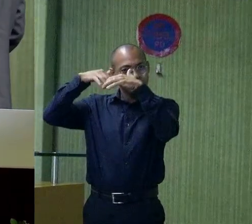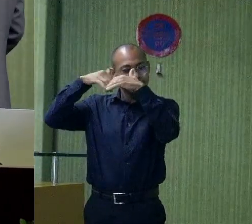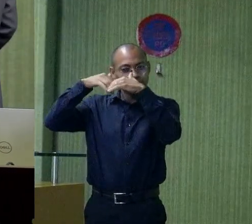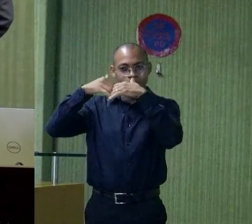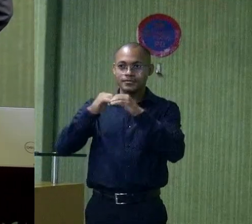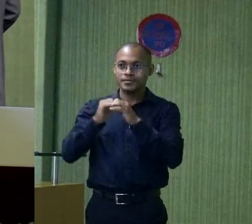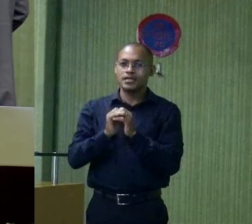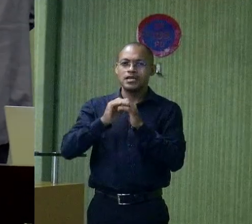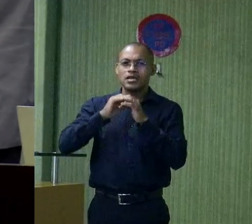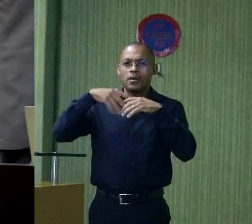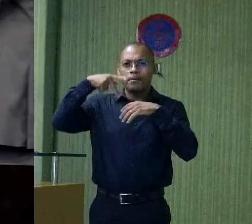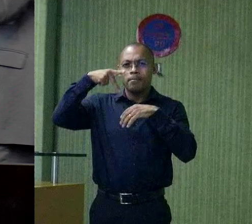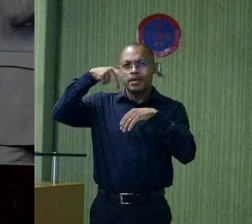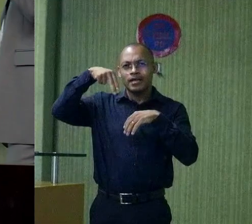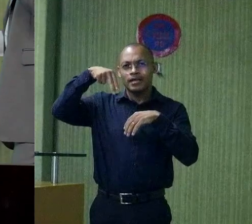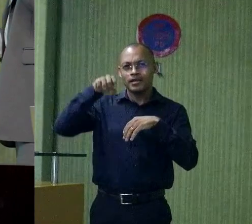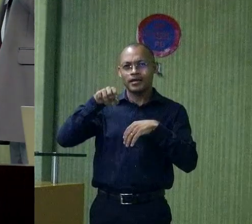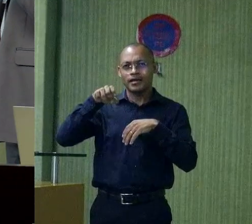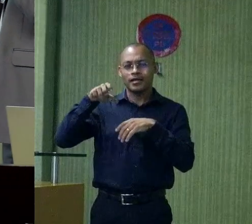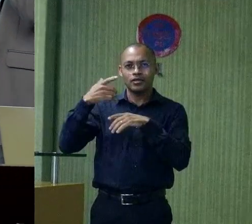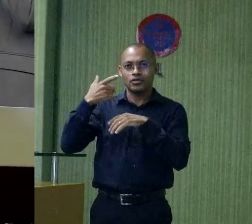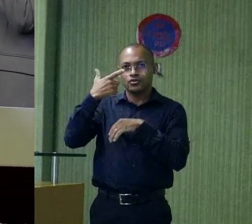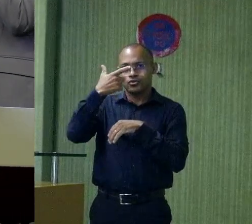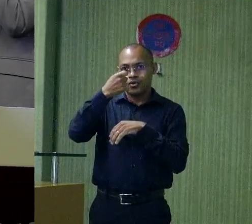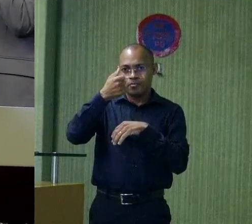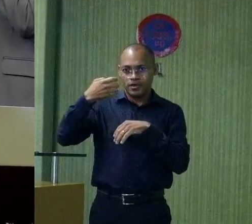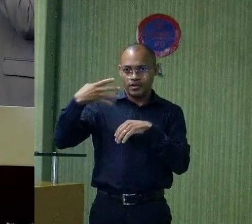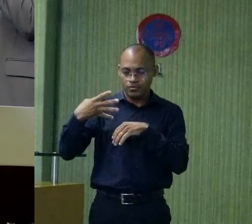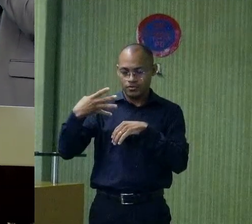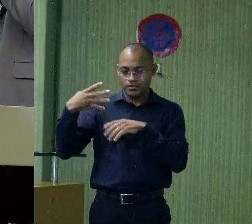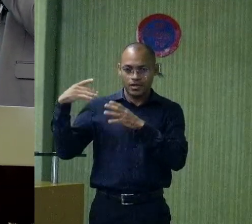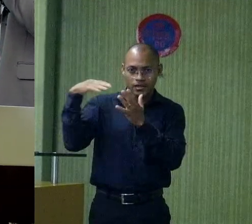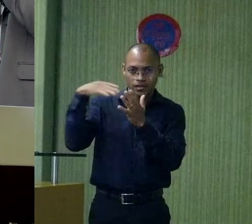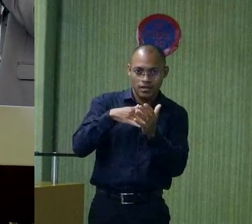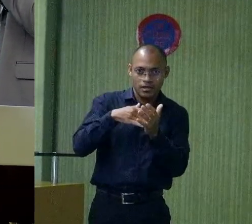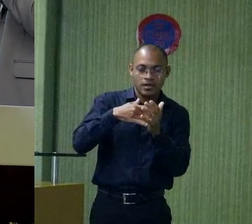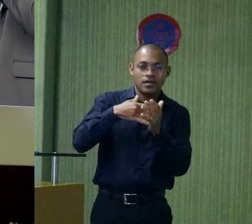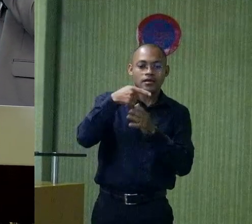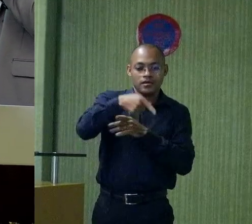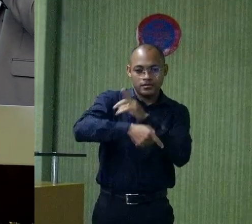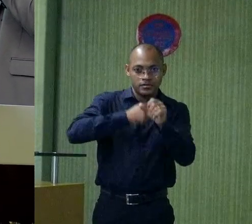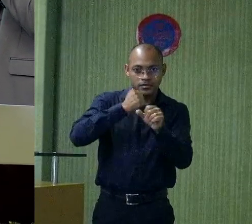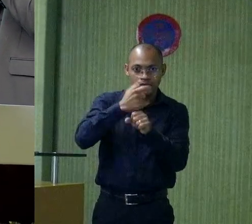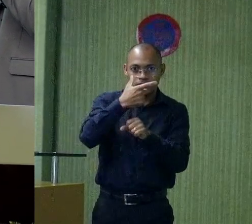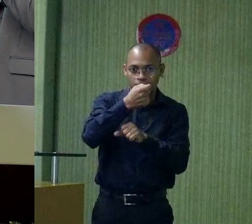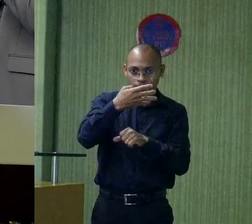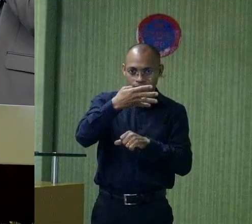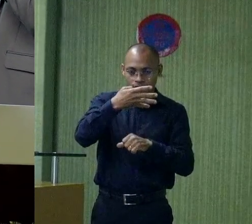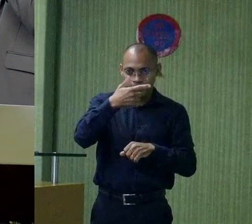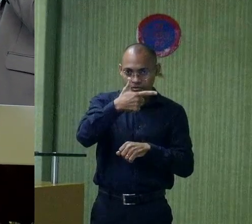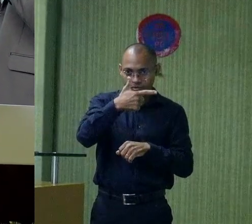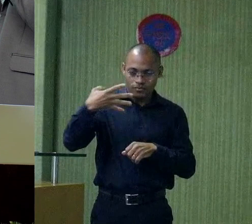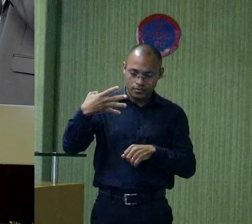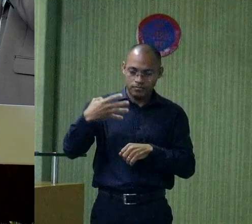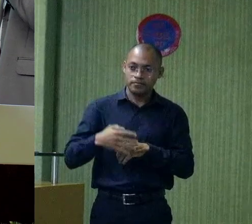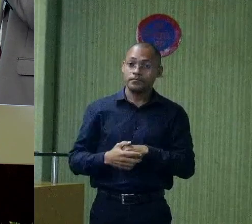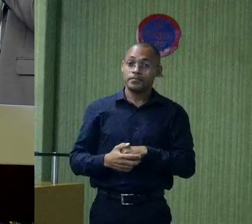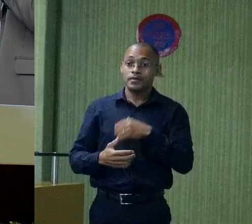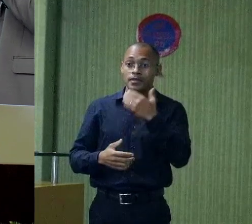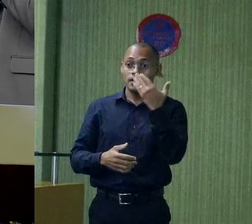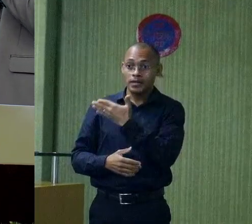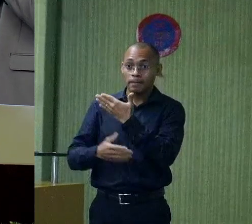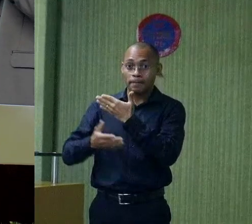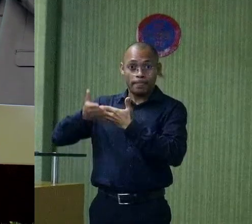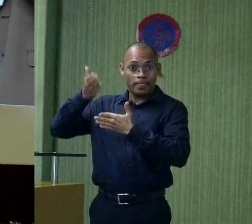2014 a 2024 que foi a lei 13005 né de 2014 ela possuía 20